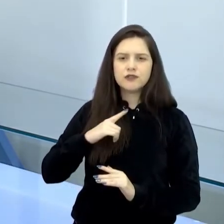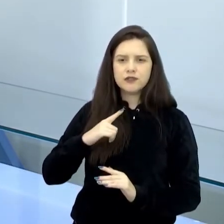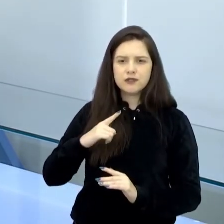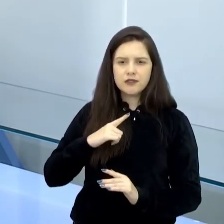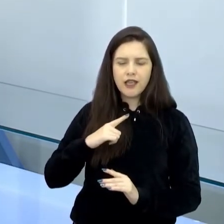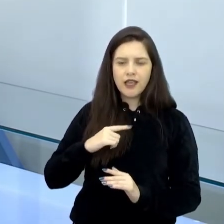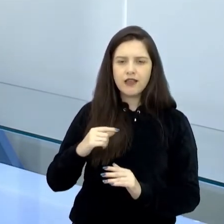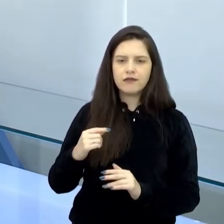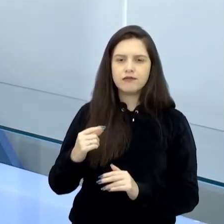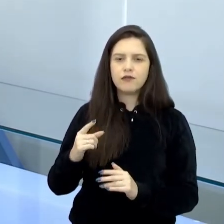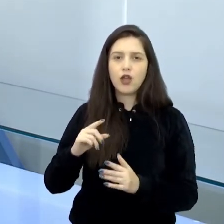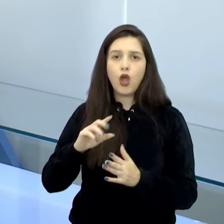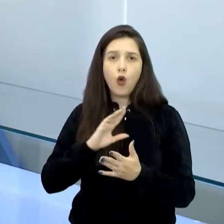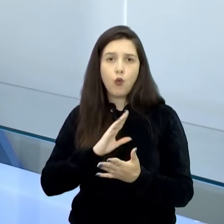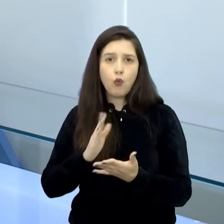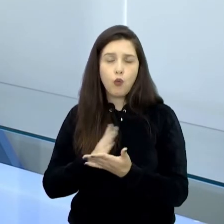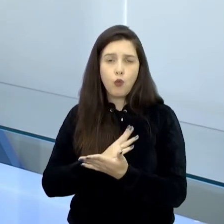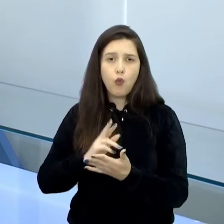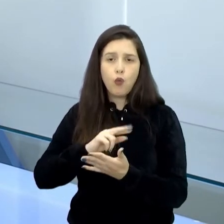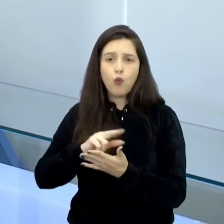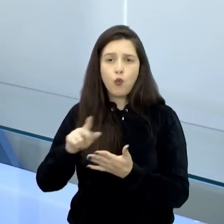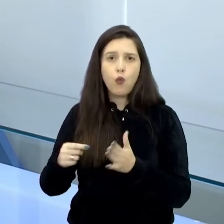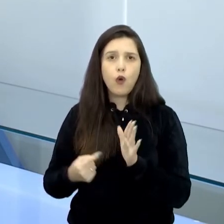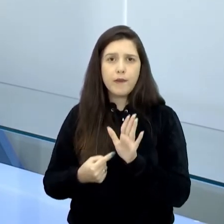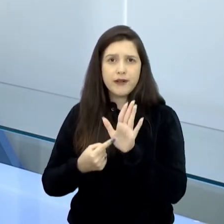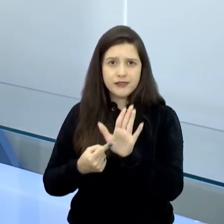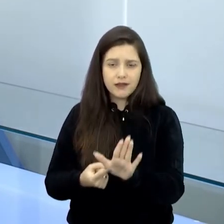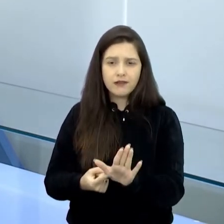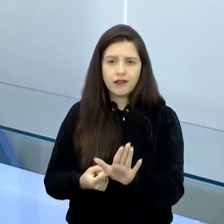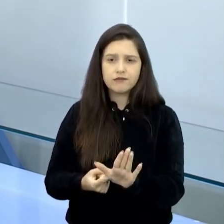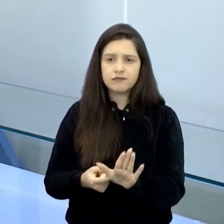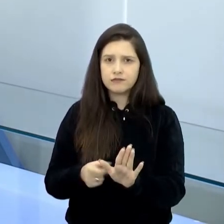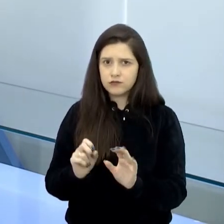certo? Todos aqui têm 1, só que não precisa representar,